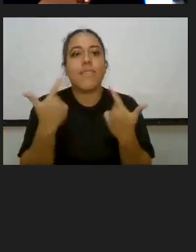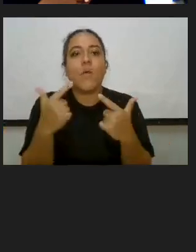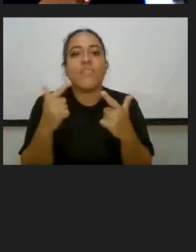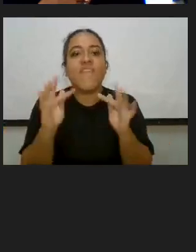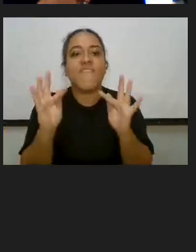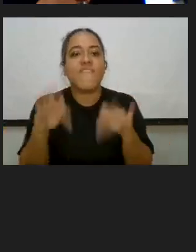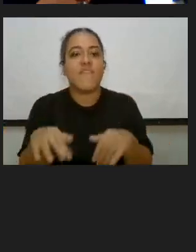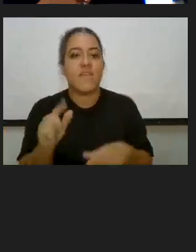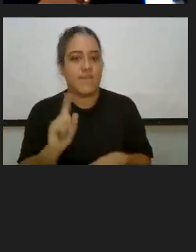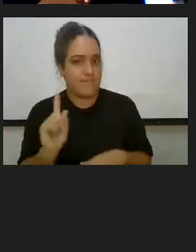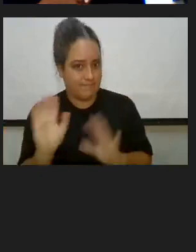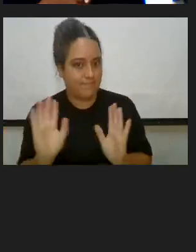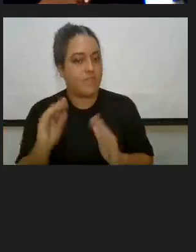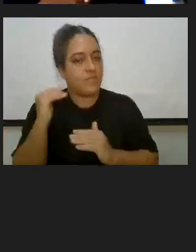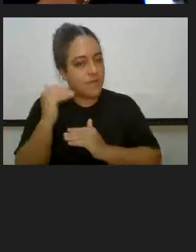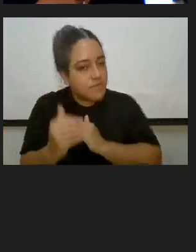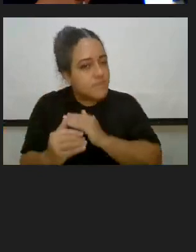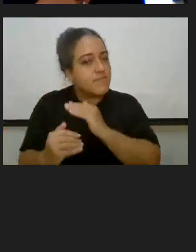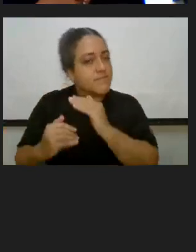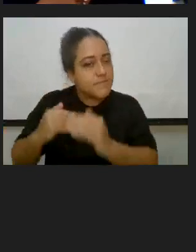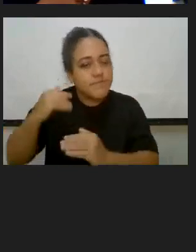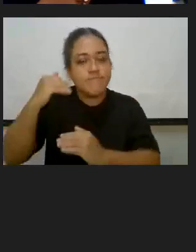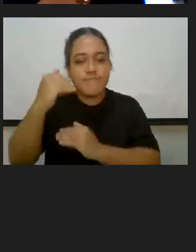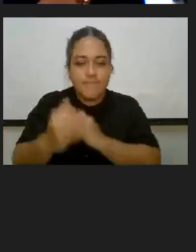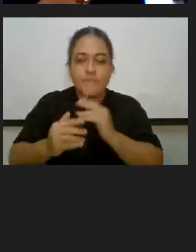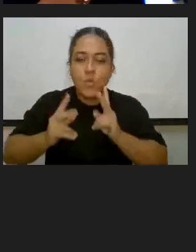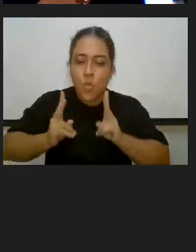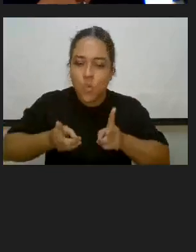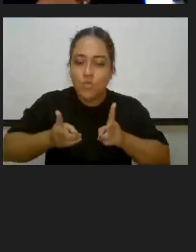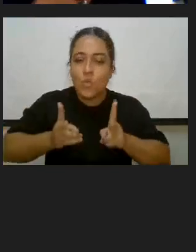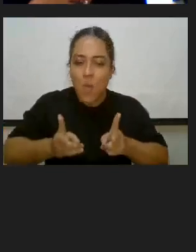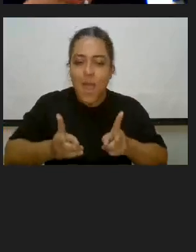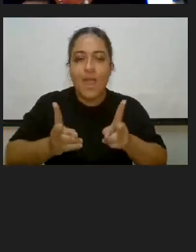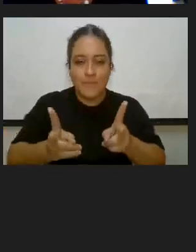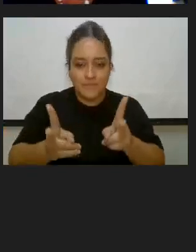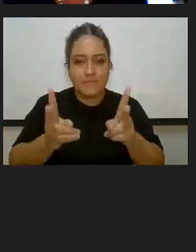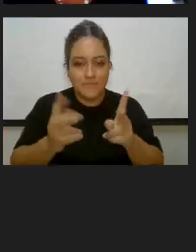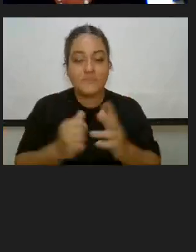mesma, tá? Nós vamos dar continuidade